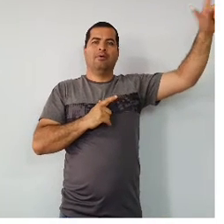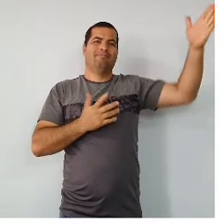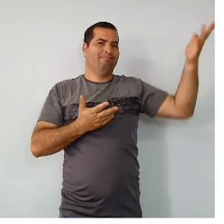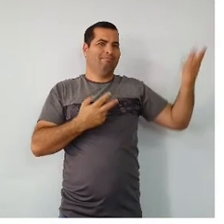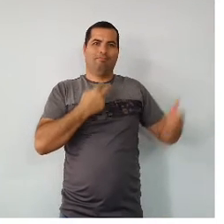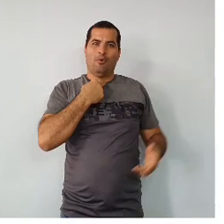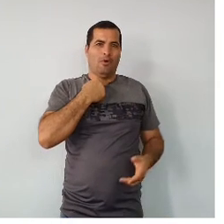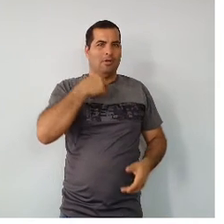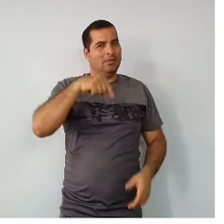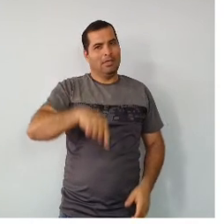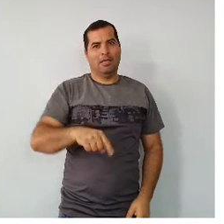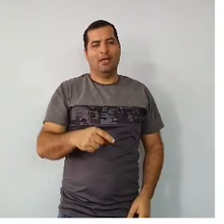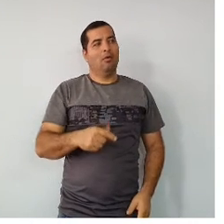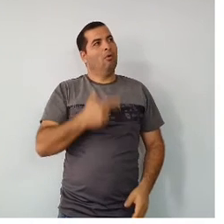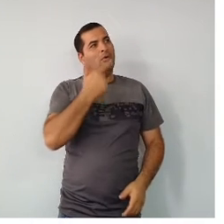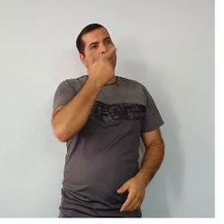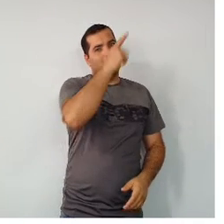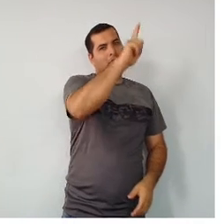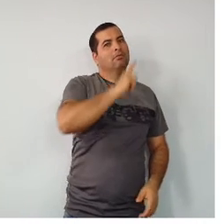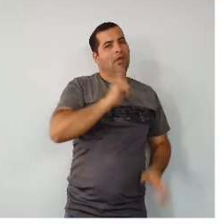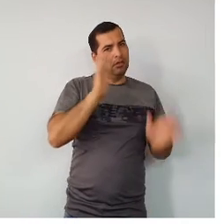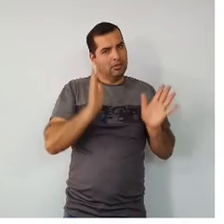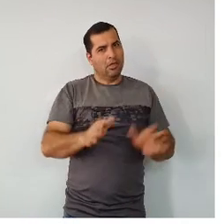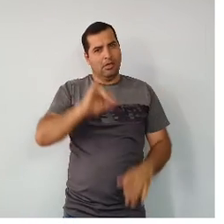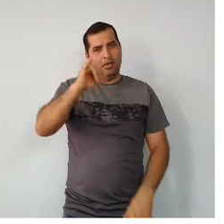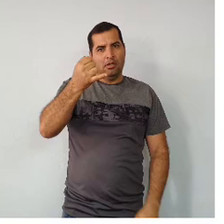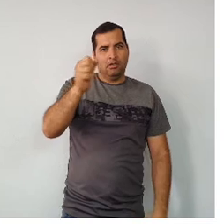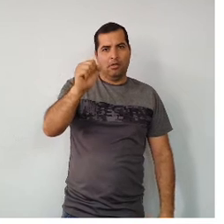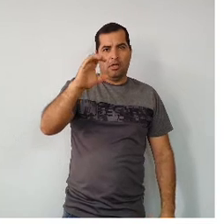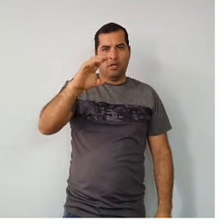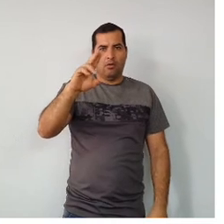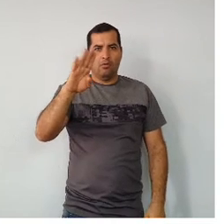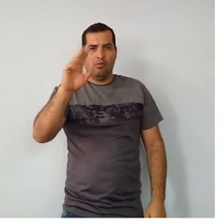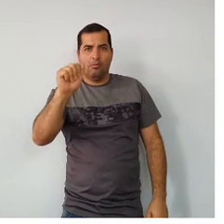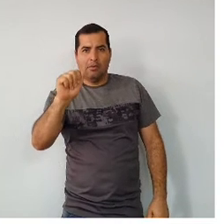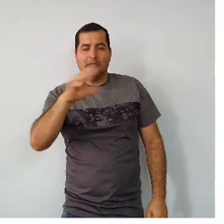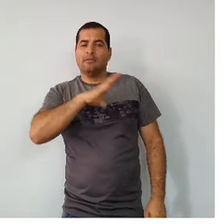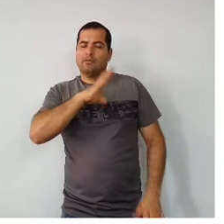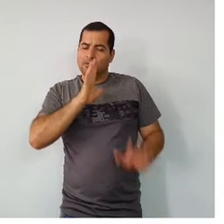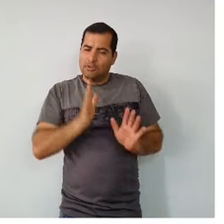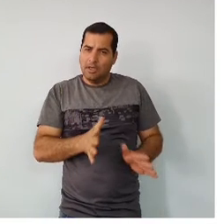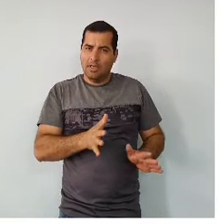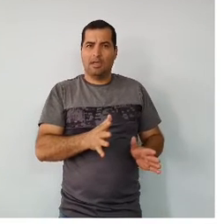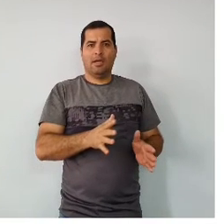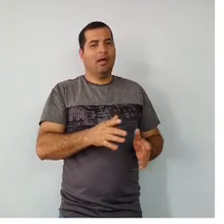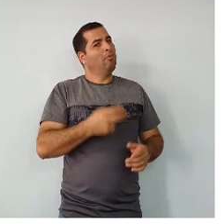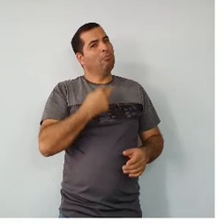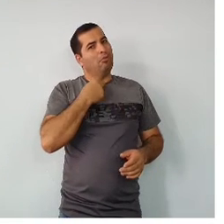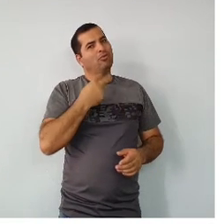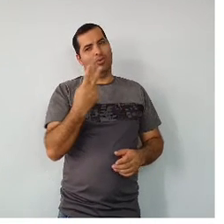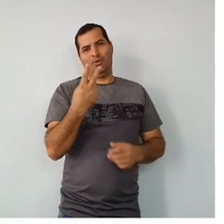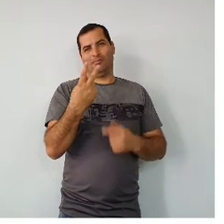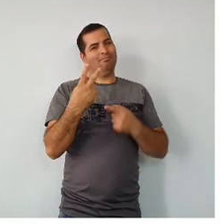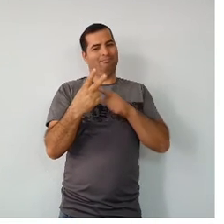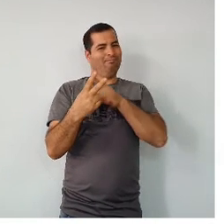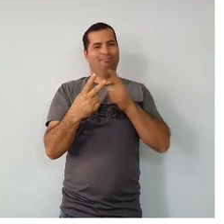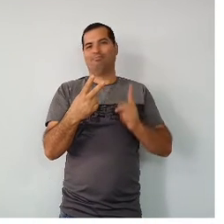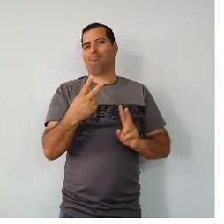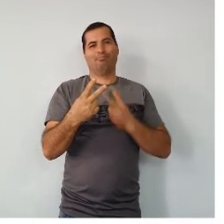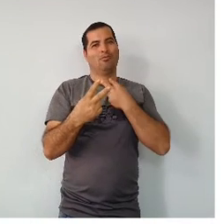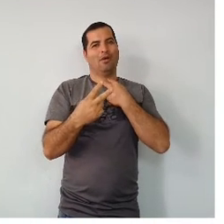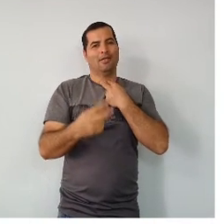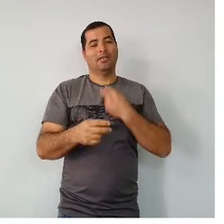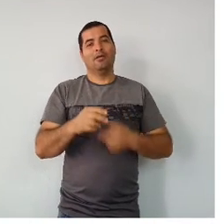aí de Arealva. Então, como Jacuba já tinha uma cidade aí, um distrito em